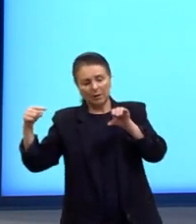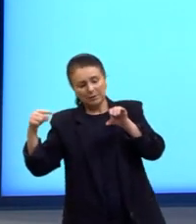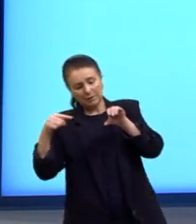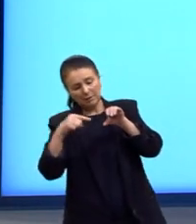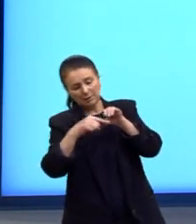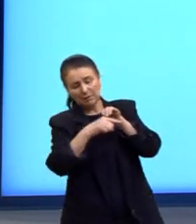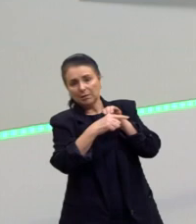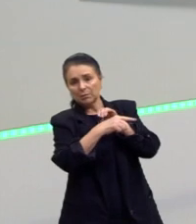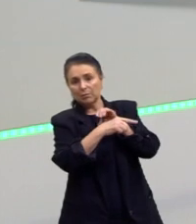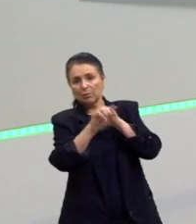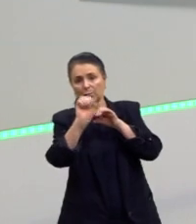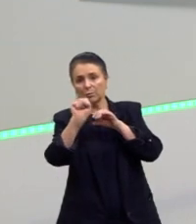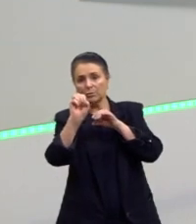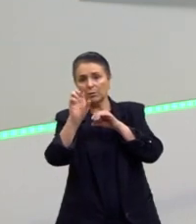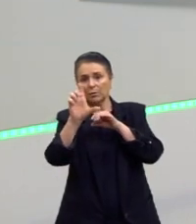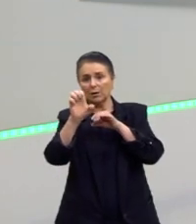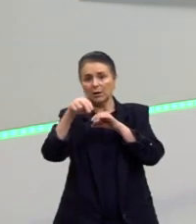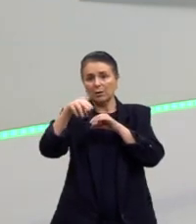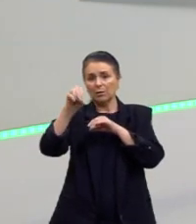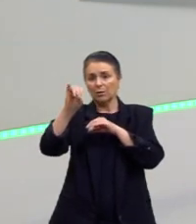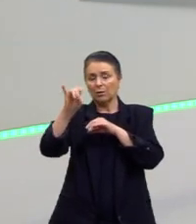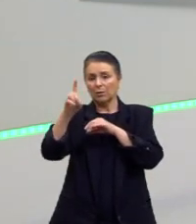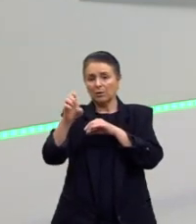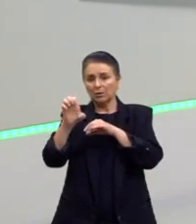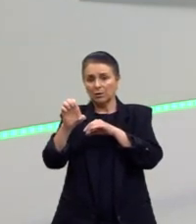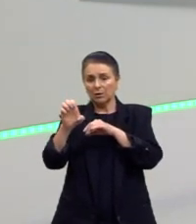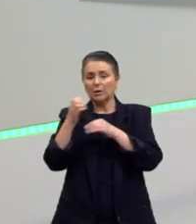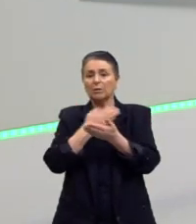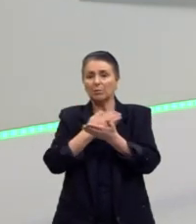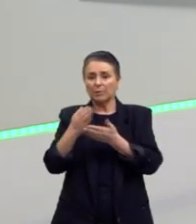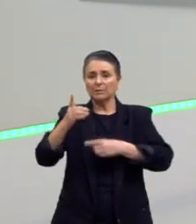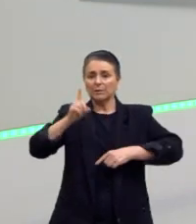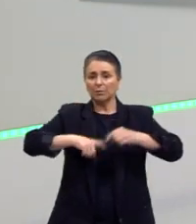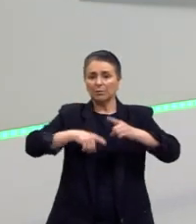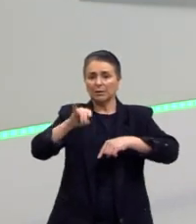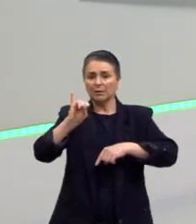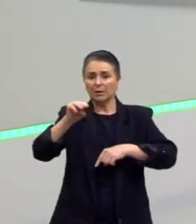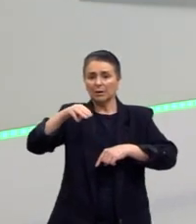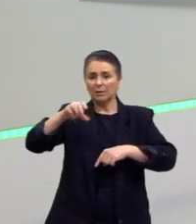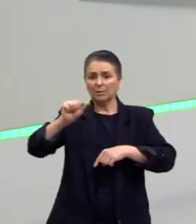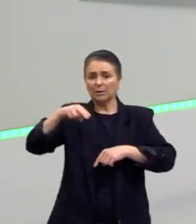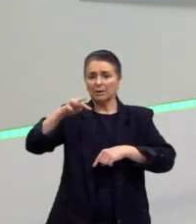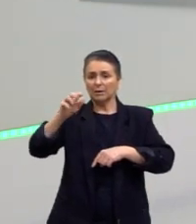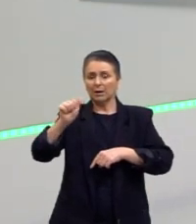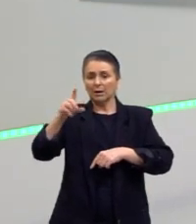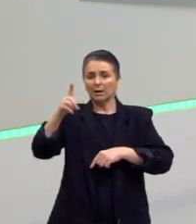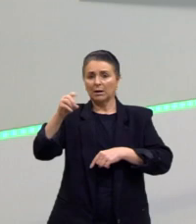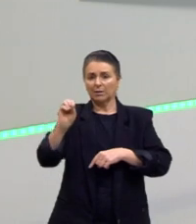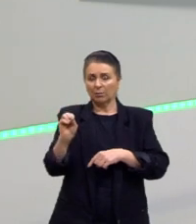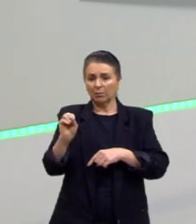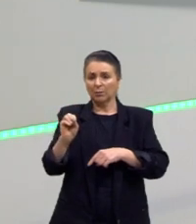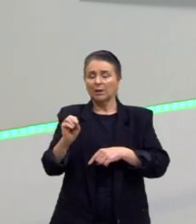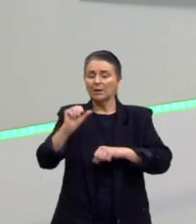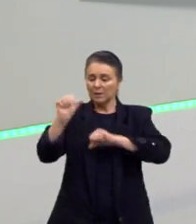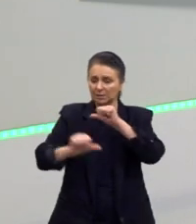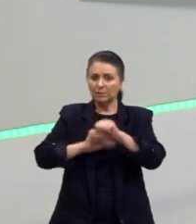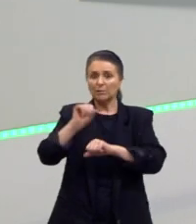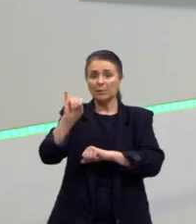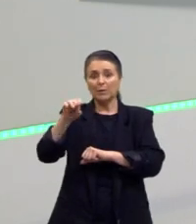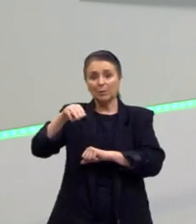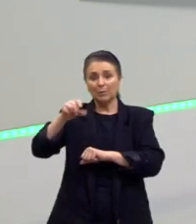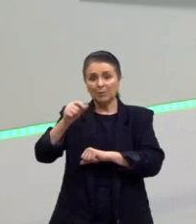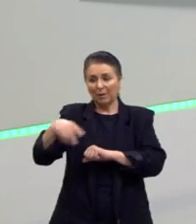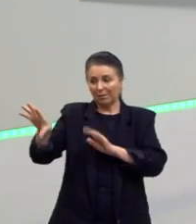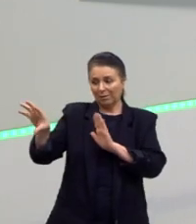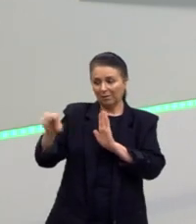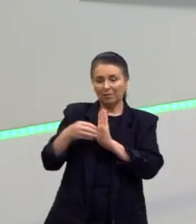vai se transformar então um material imantado, que vai se transformar em um ímã. E esse ímã ele é temporário, né?